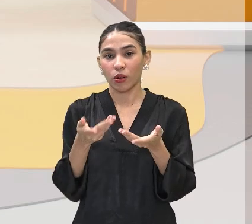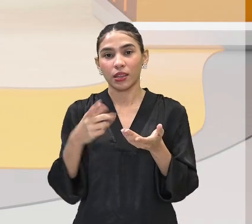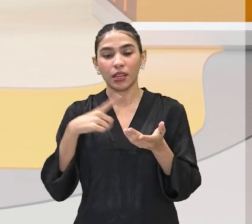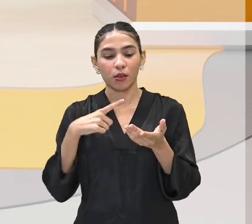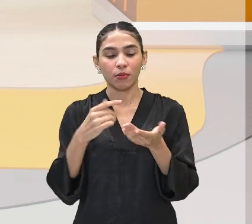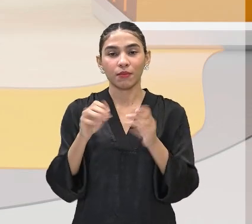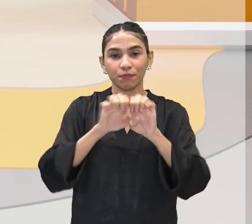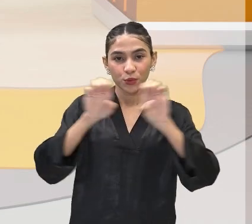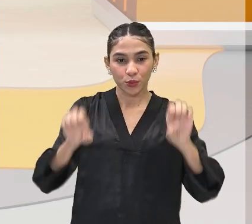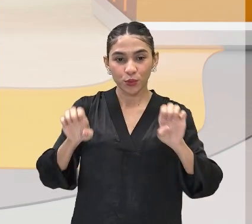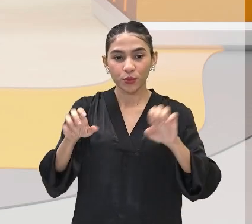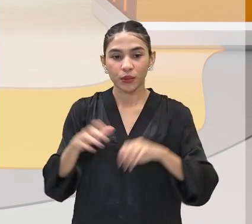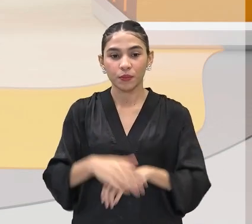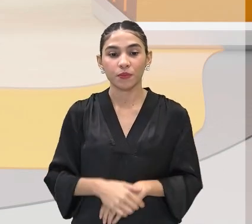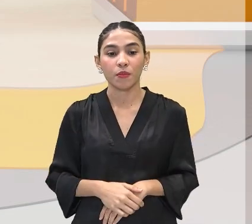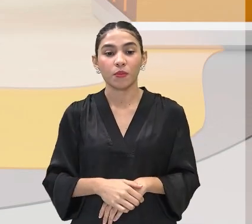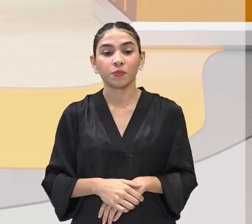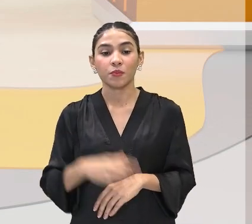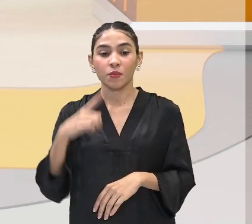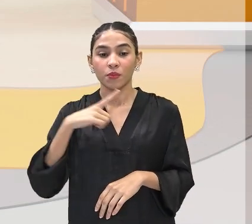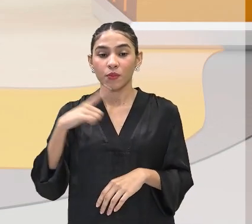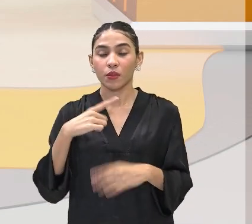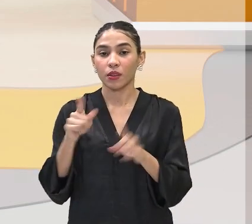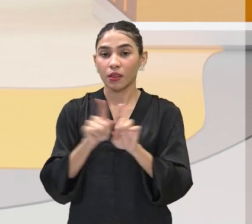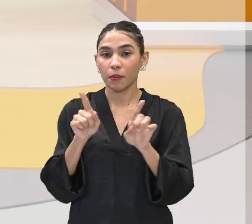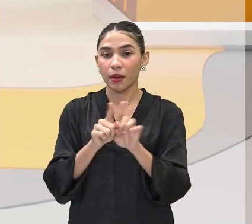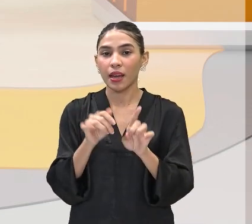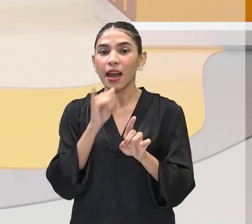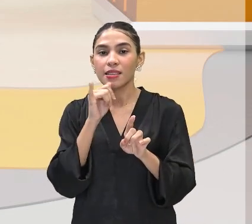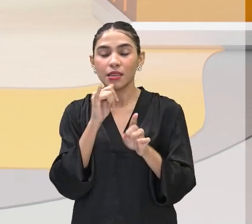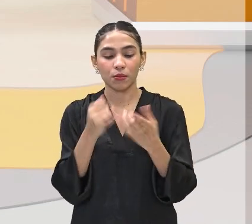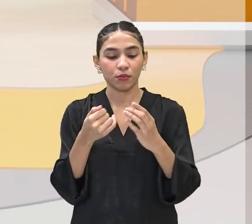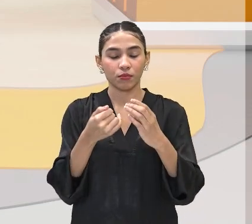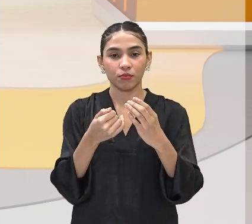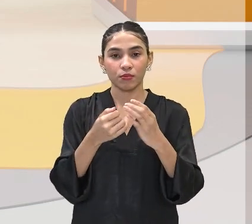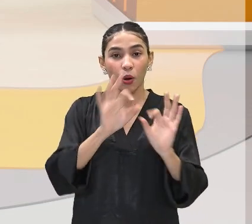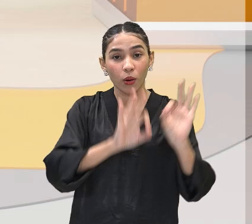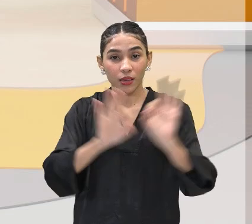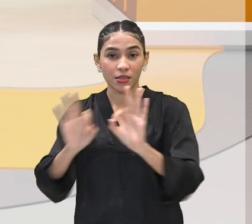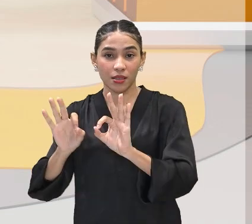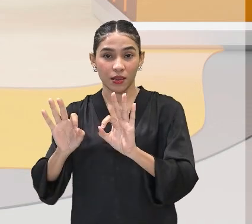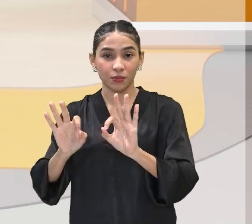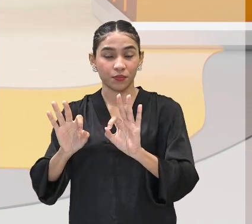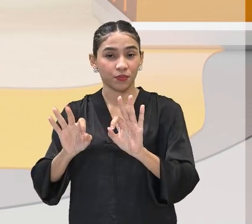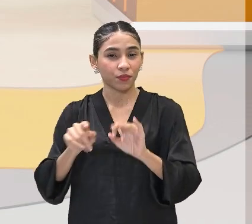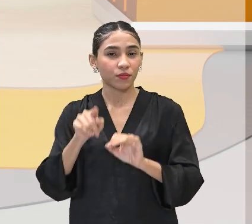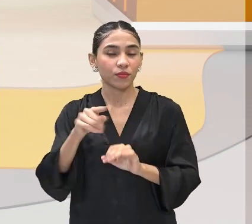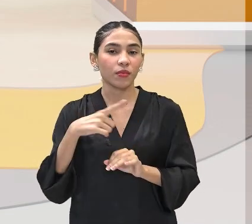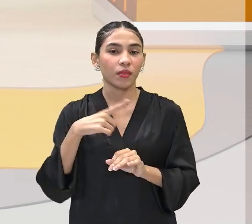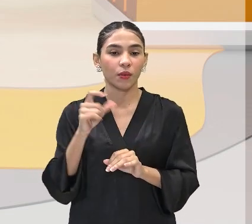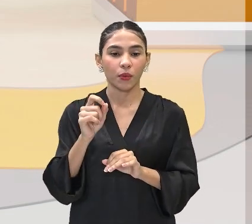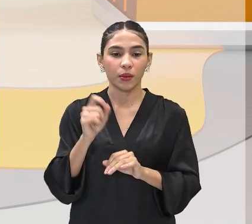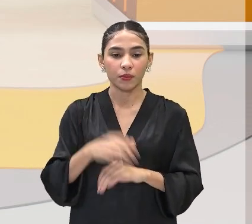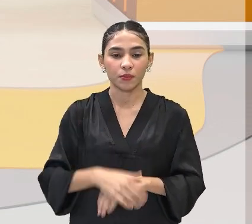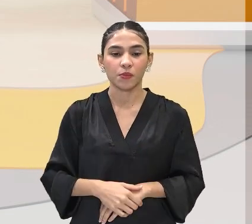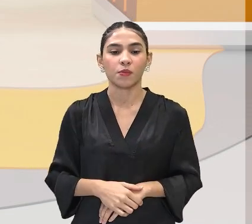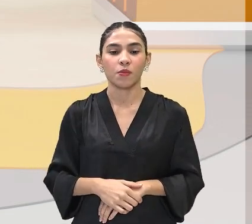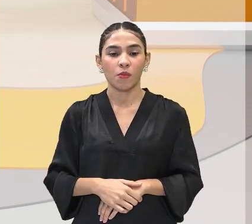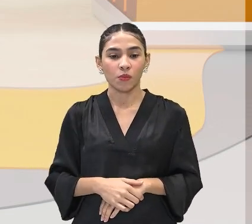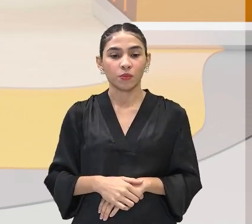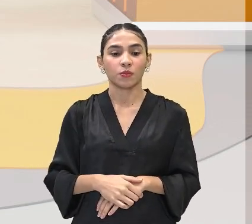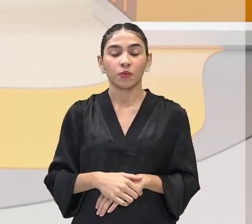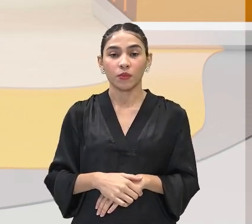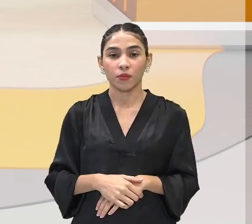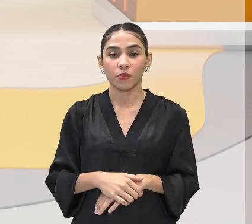Você tem uma produção que é fragmentada, né? Então você tem uma